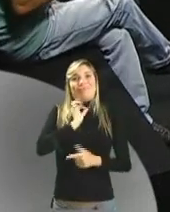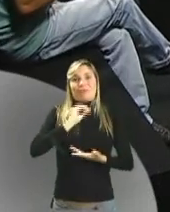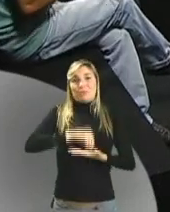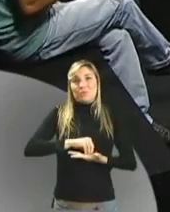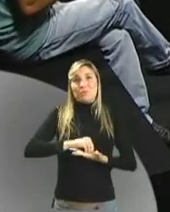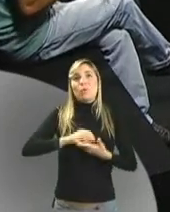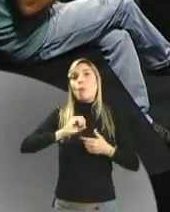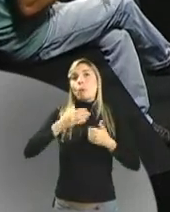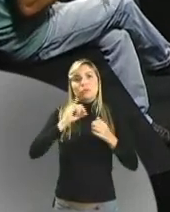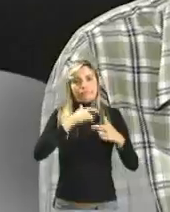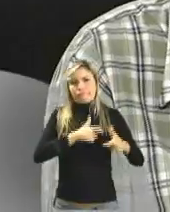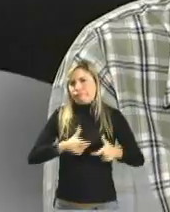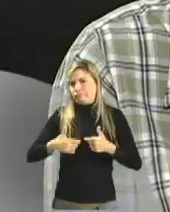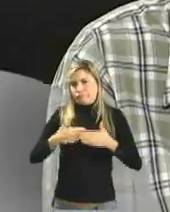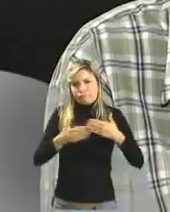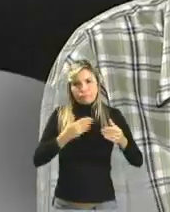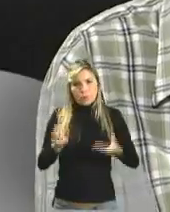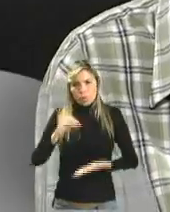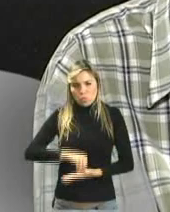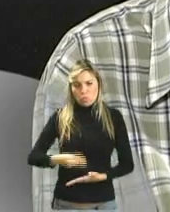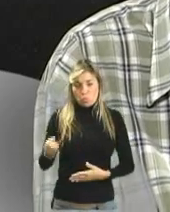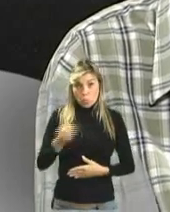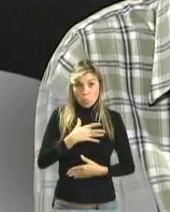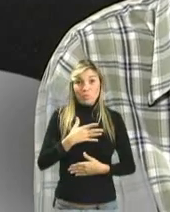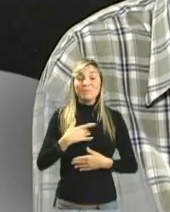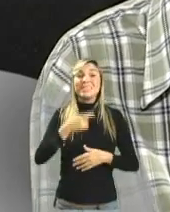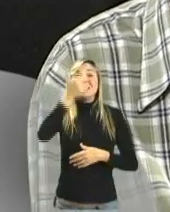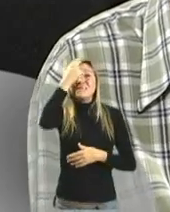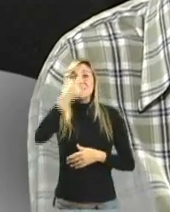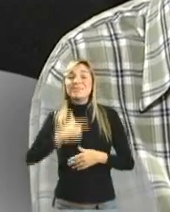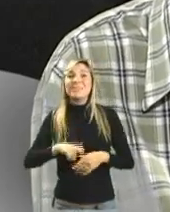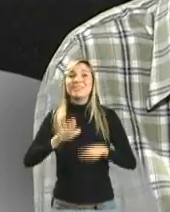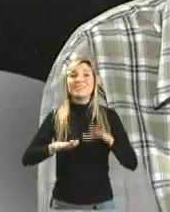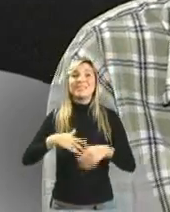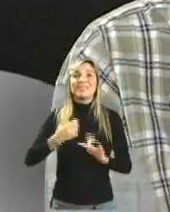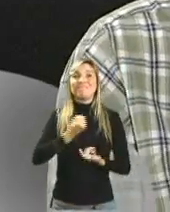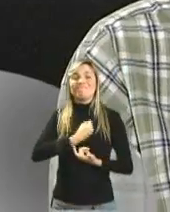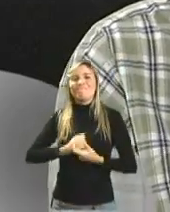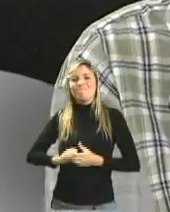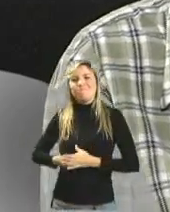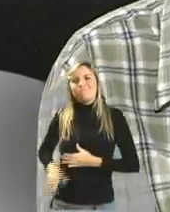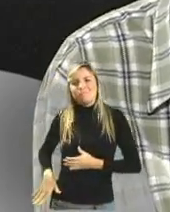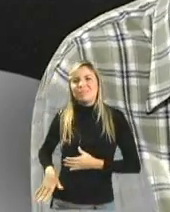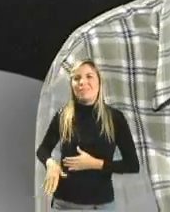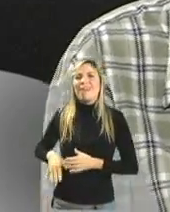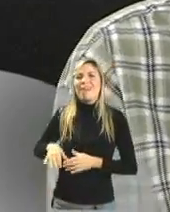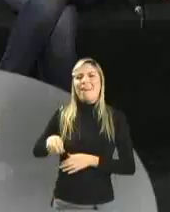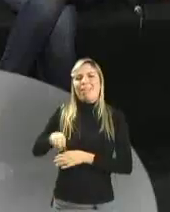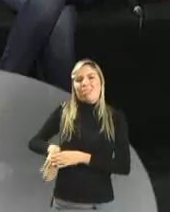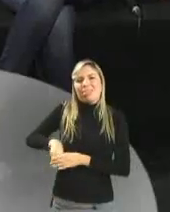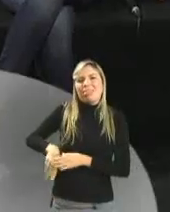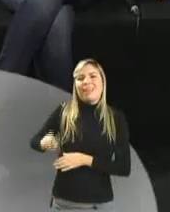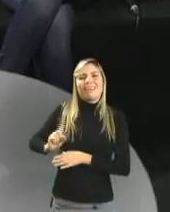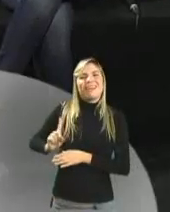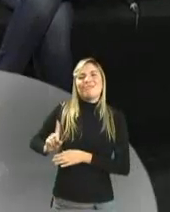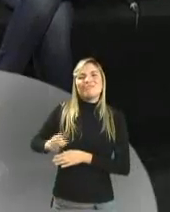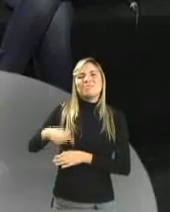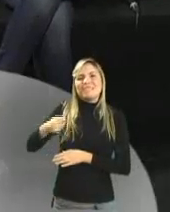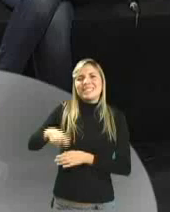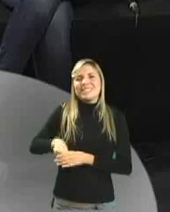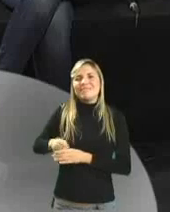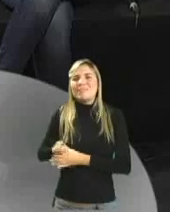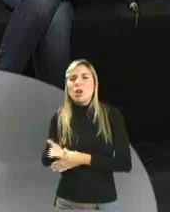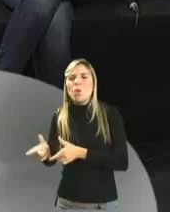se é uma colostomia, uma ileostomia, o indivíduo ele não tem mais a evacuação pela via anal. Sim. Então,